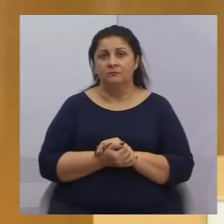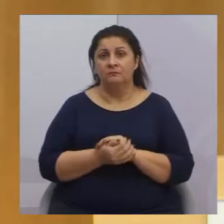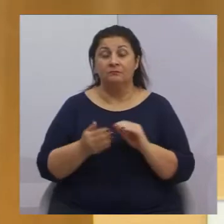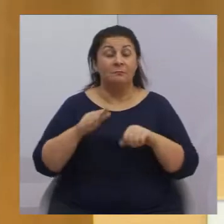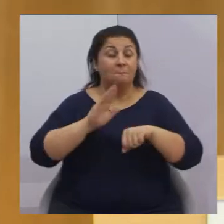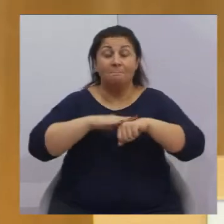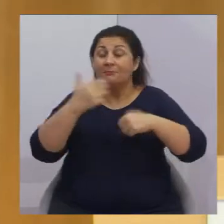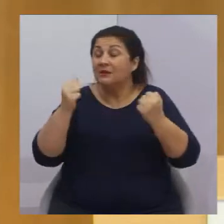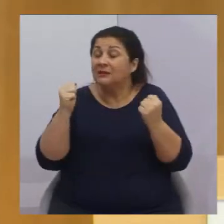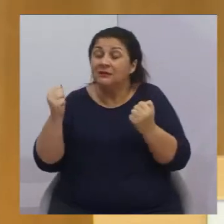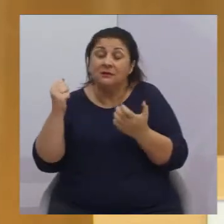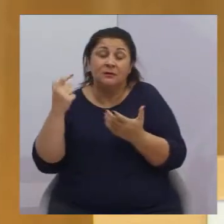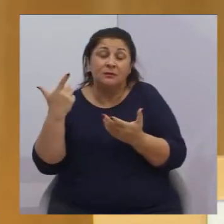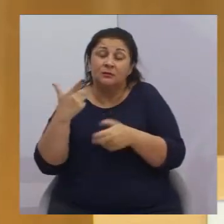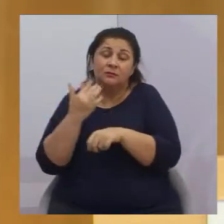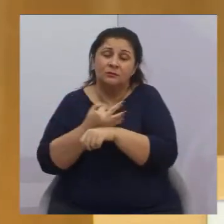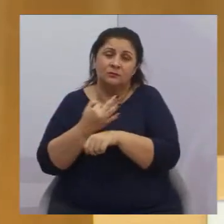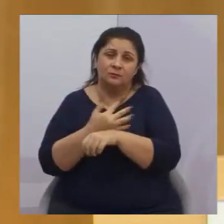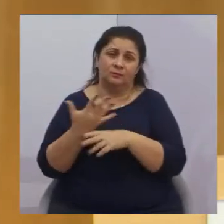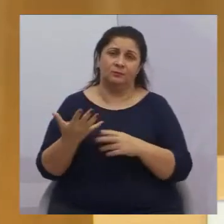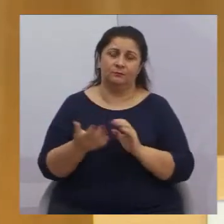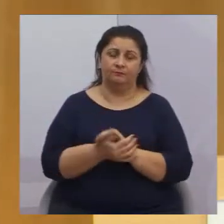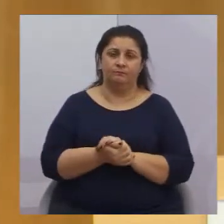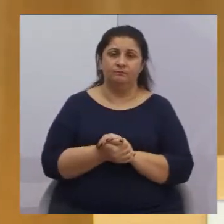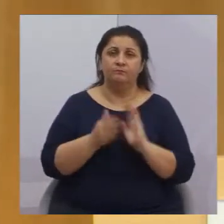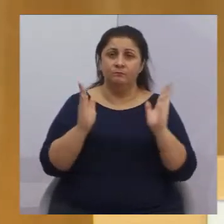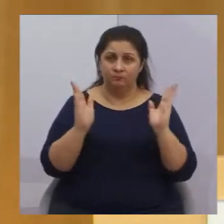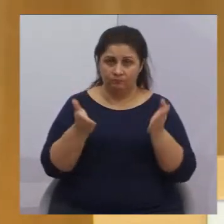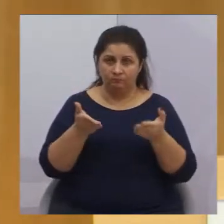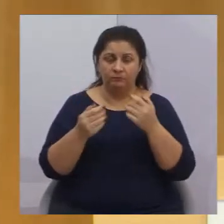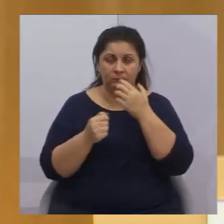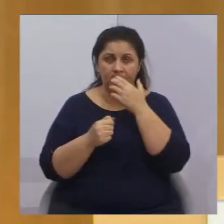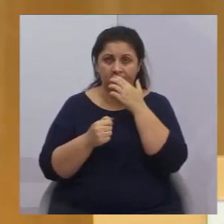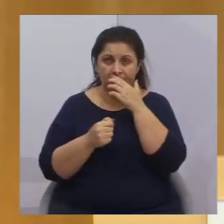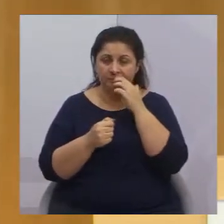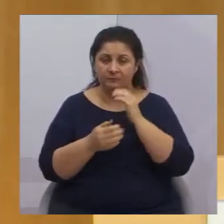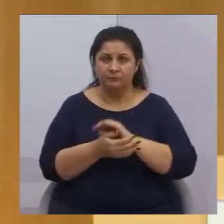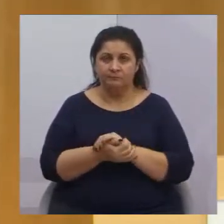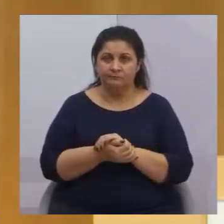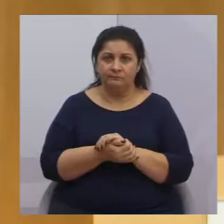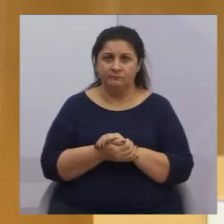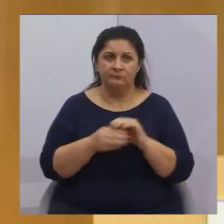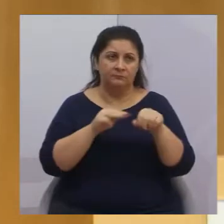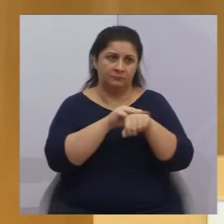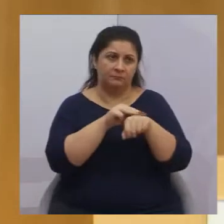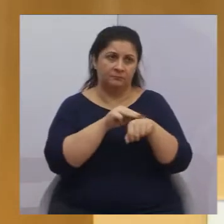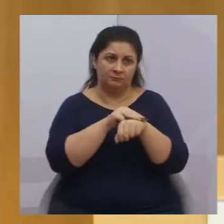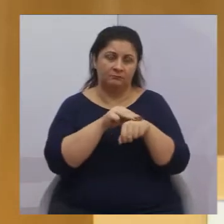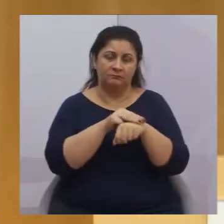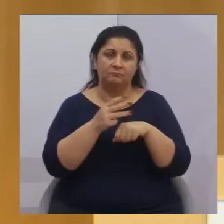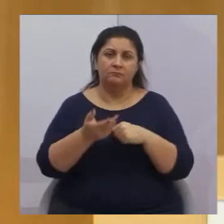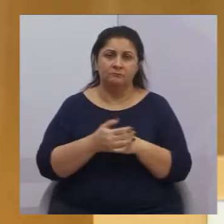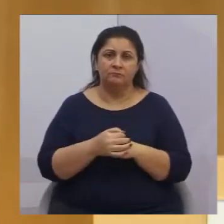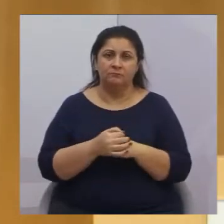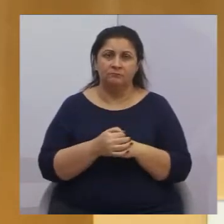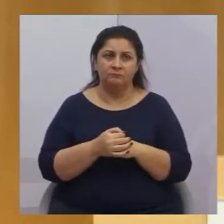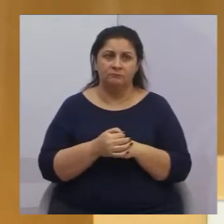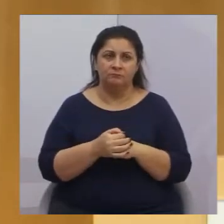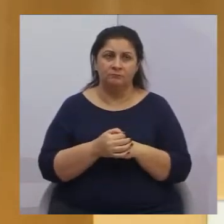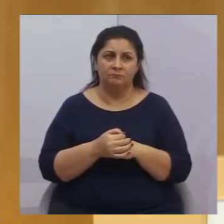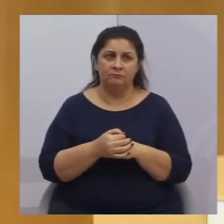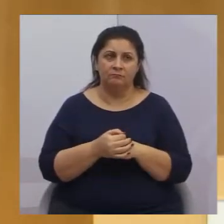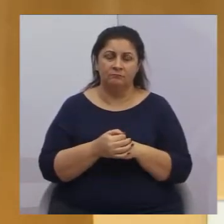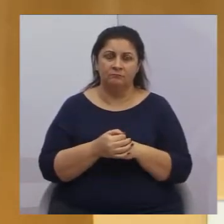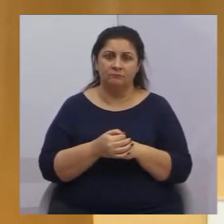poderiam assumir, né? Em geral, hoje mesmo, estava comentando recentemente aqui, né, com o Dude no intervalo